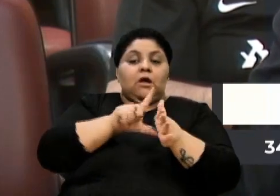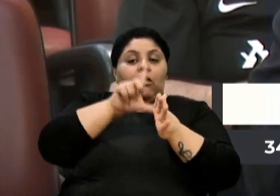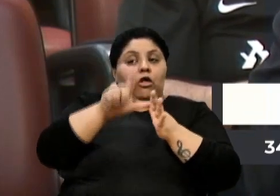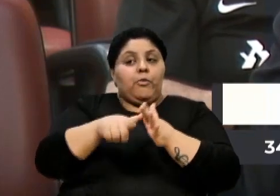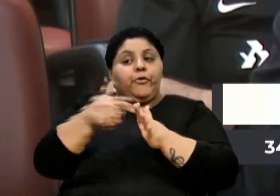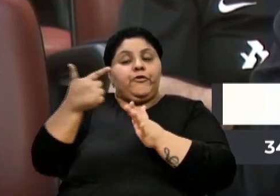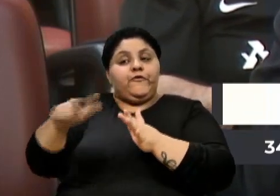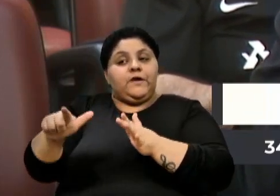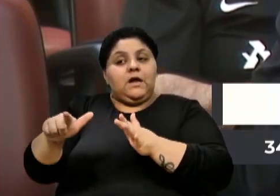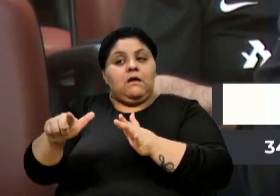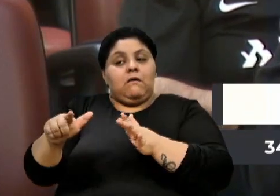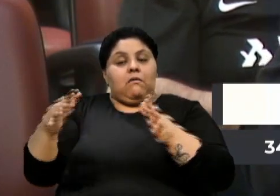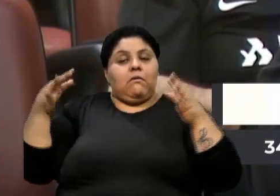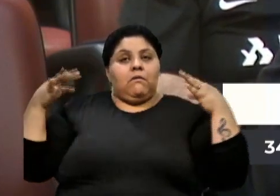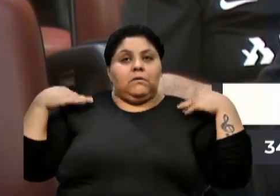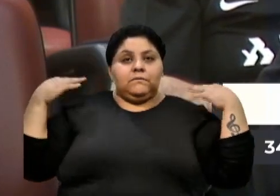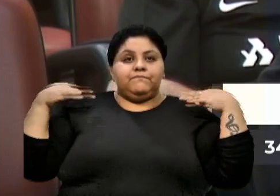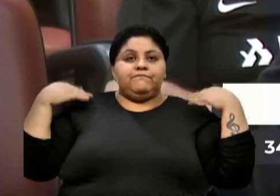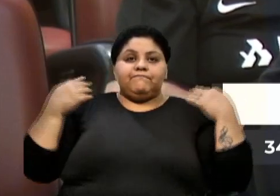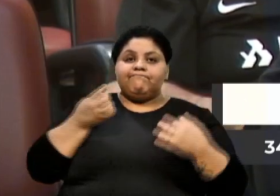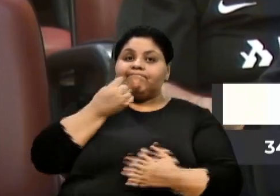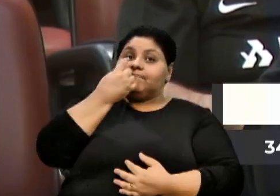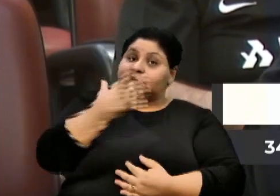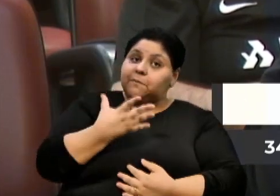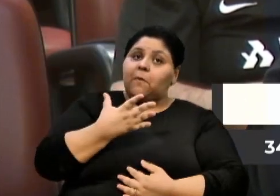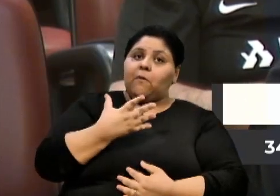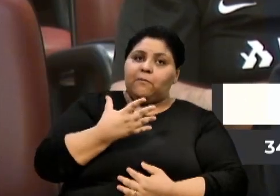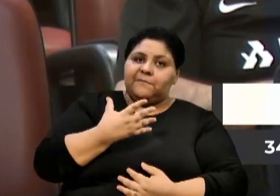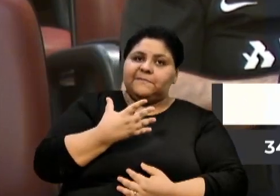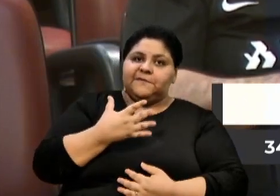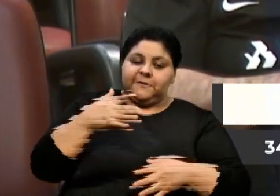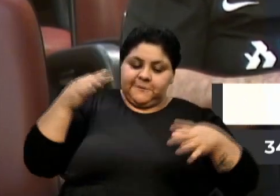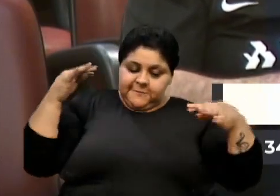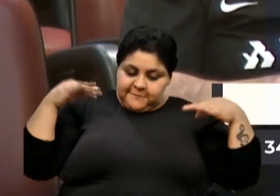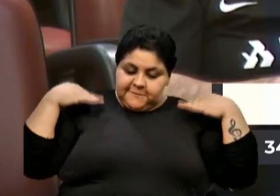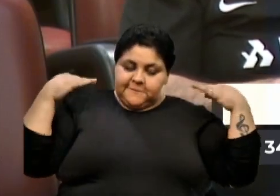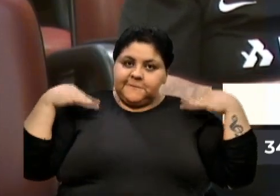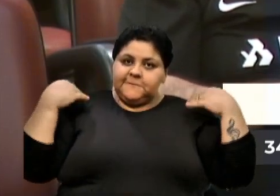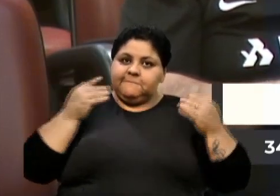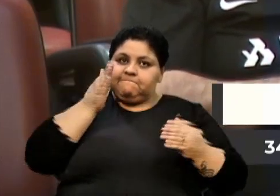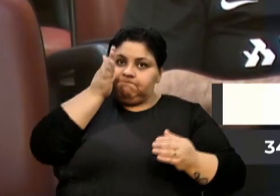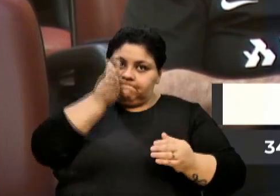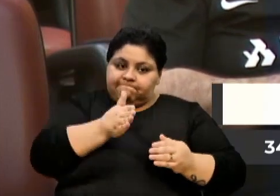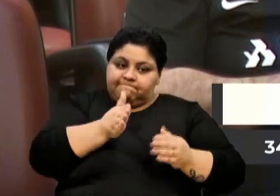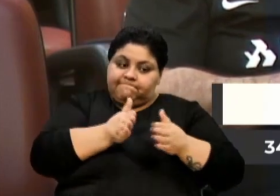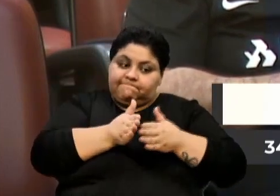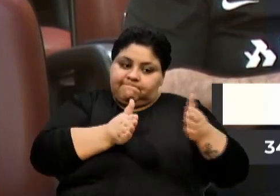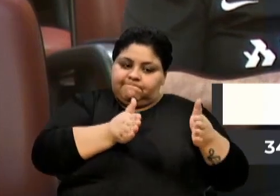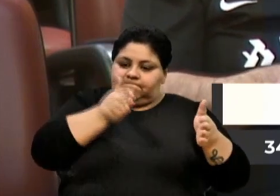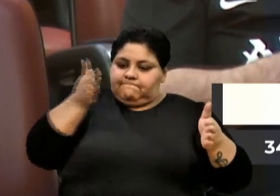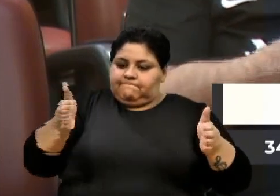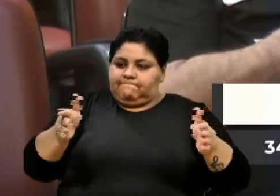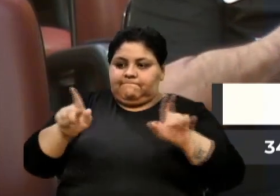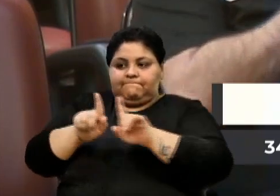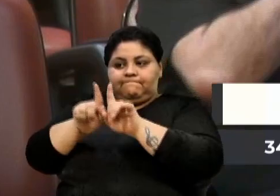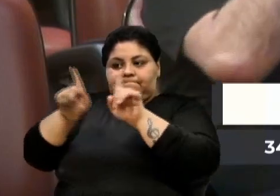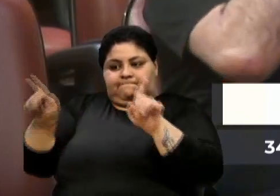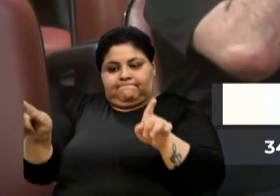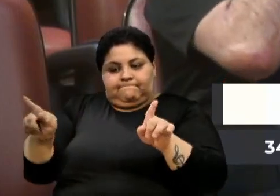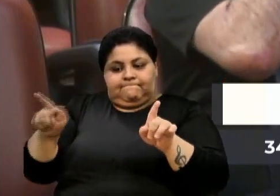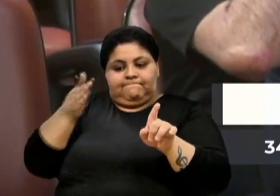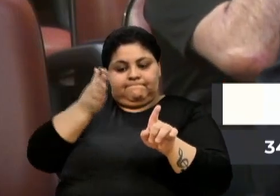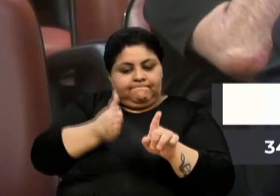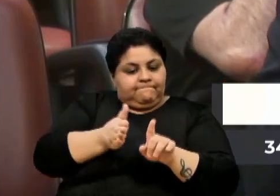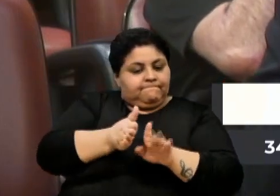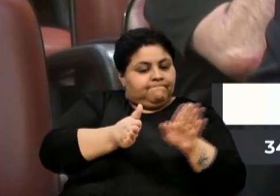Que bom que vai ser feito um ponto turístico aí nessa divisa de Caxias do Sul com Gramado, aonde vamos começar